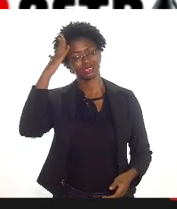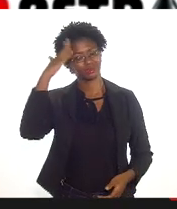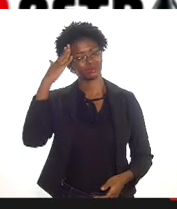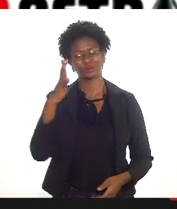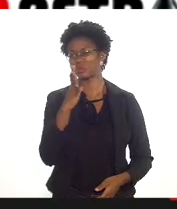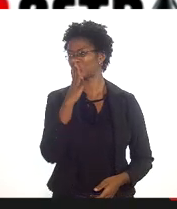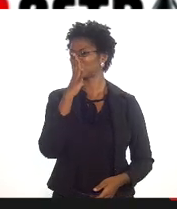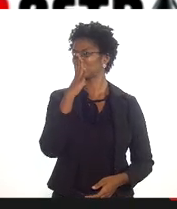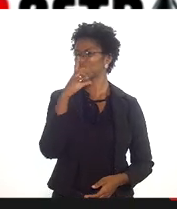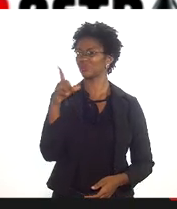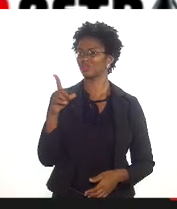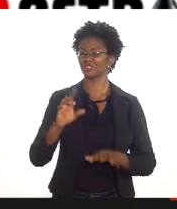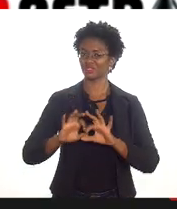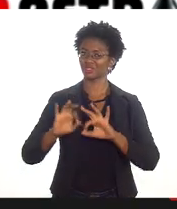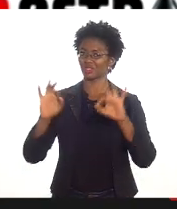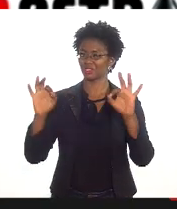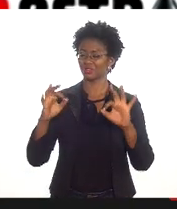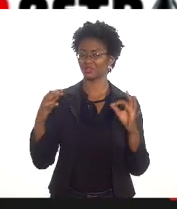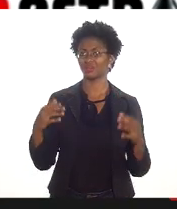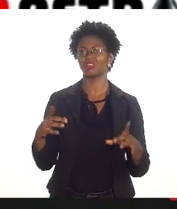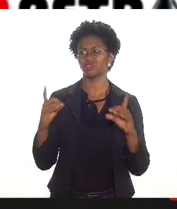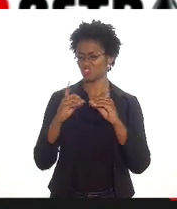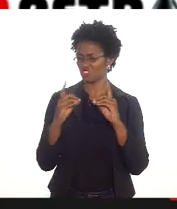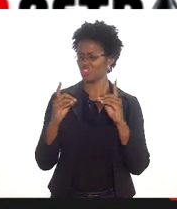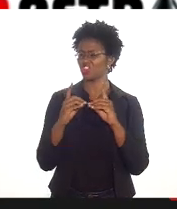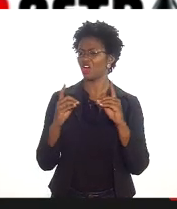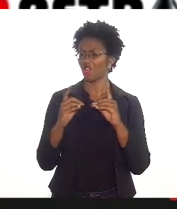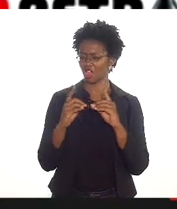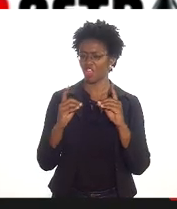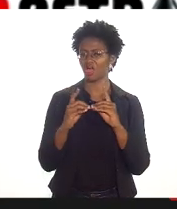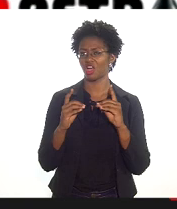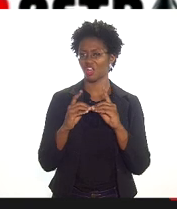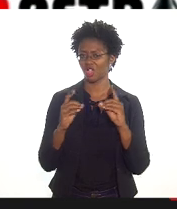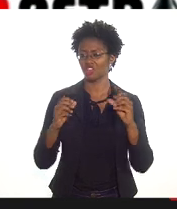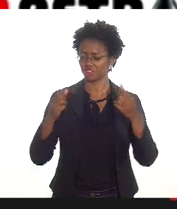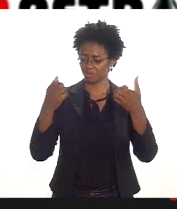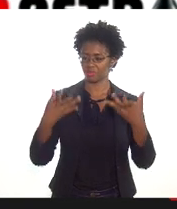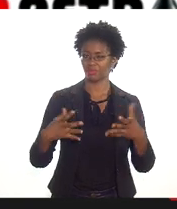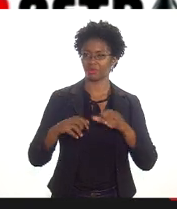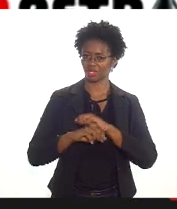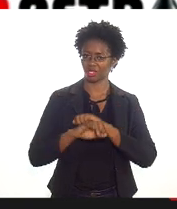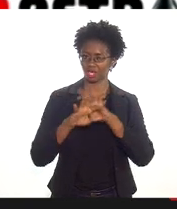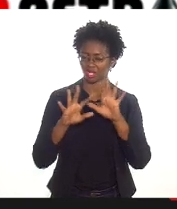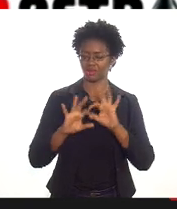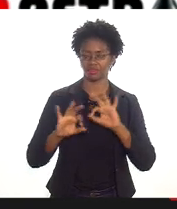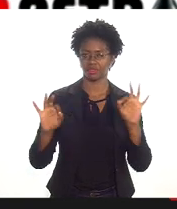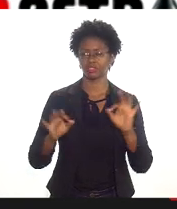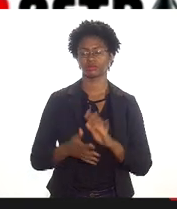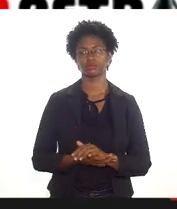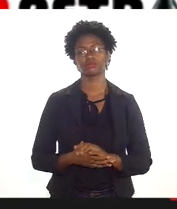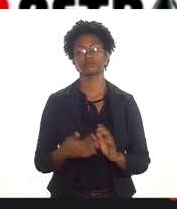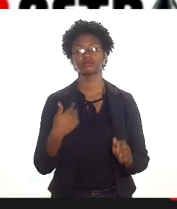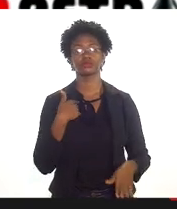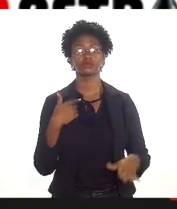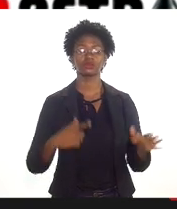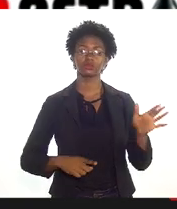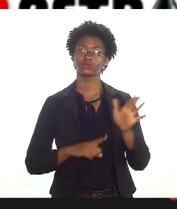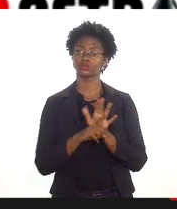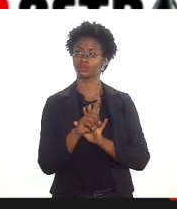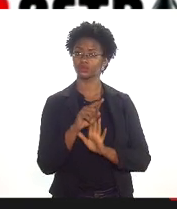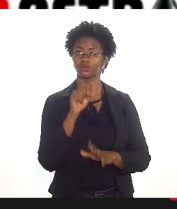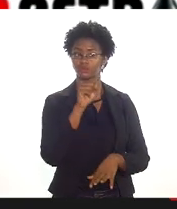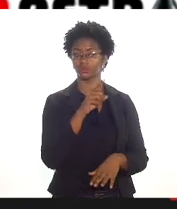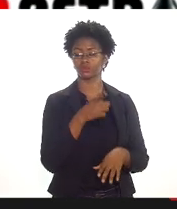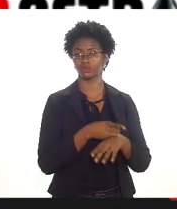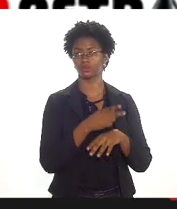apreciar uma bela apresentação, muito didática, né, muito esclarecedora. Gostaria de perguntar, doutora Magda, o seguinte, né?